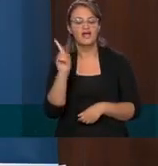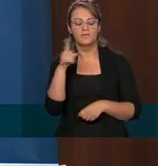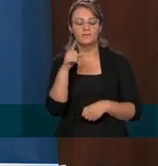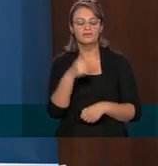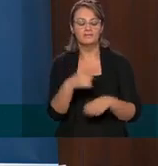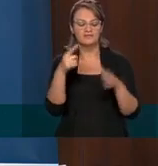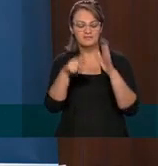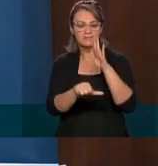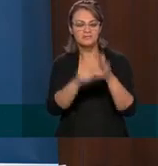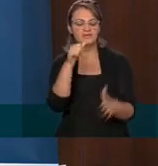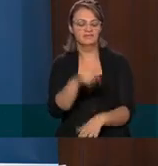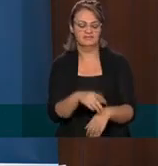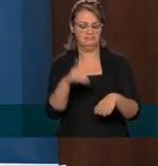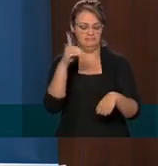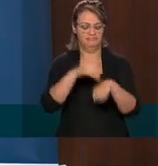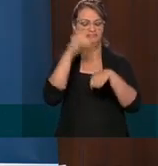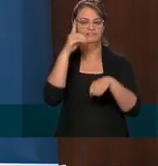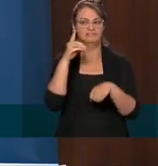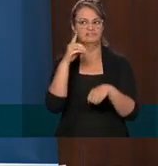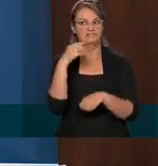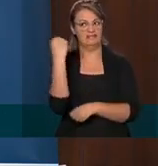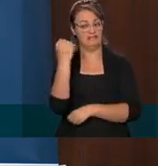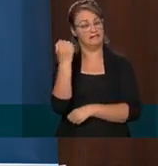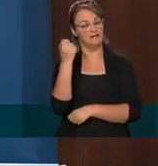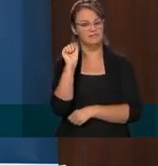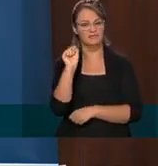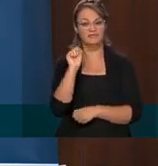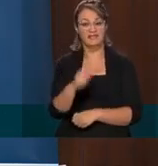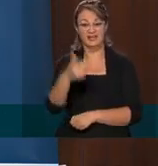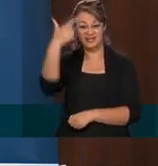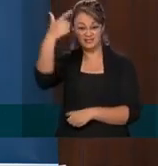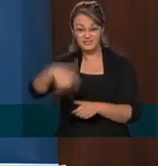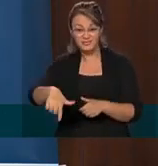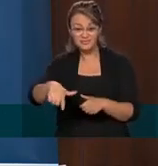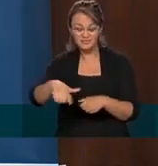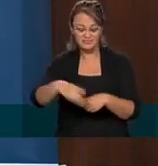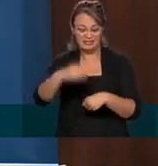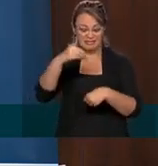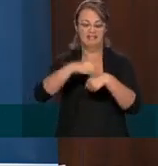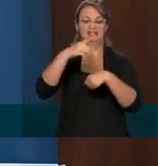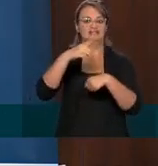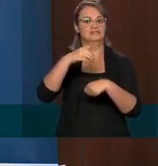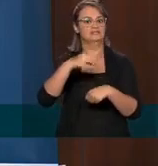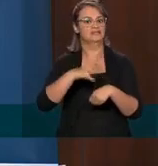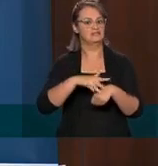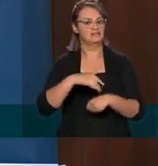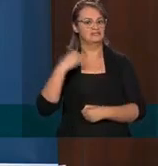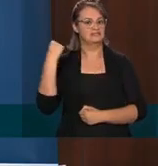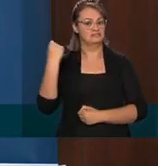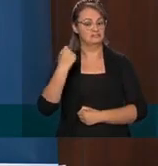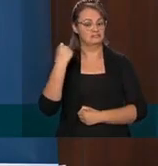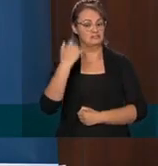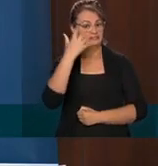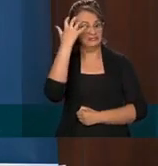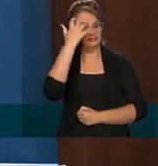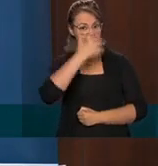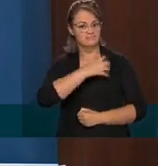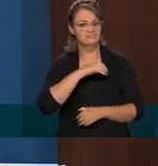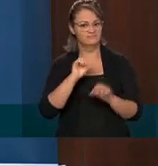primeira vez, você tem uma gravidade. Na segunda vez, você já tem a doença